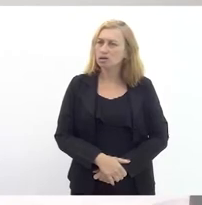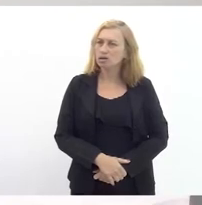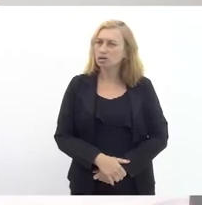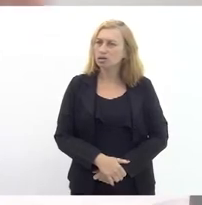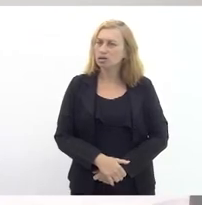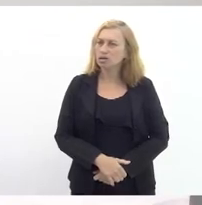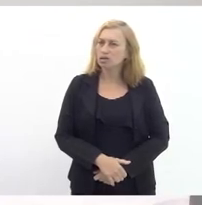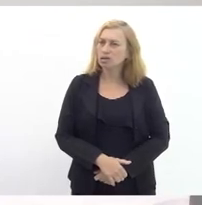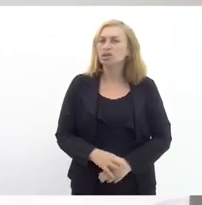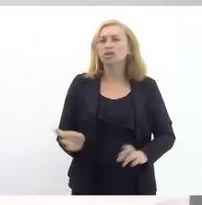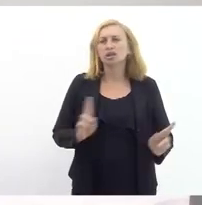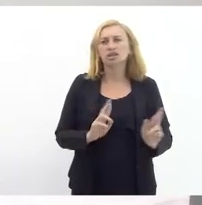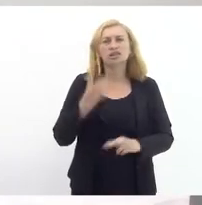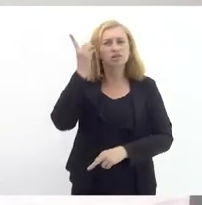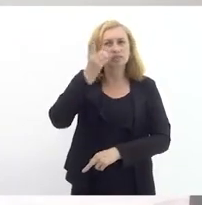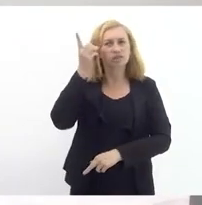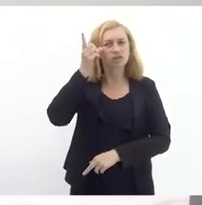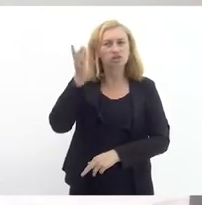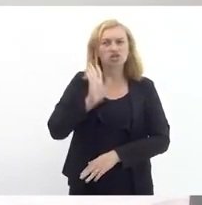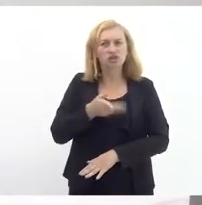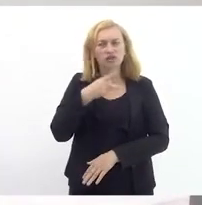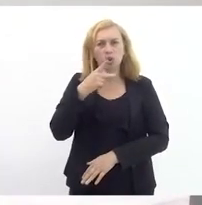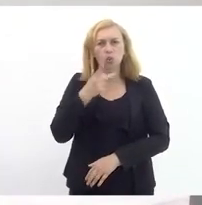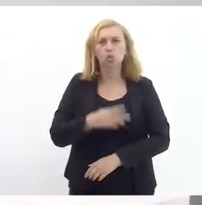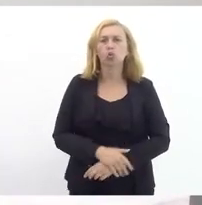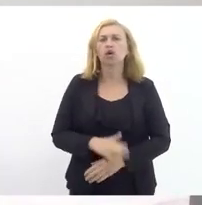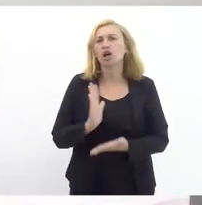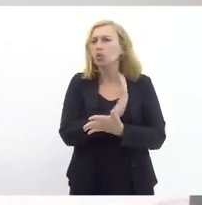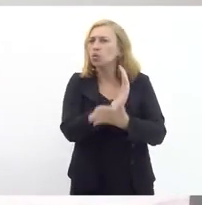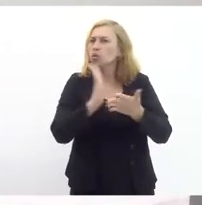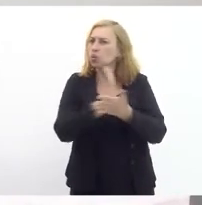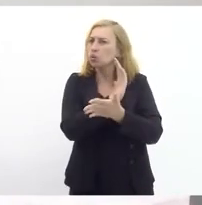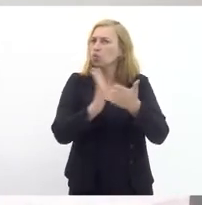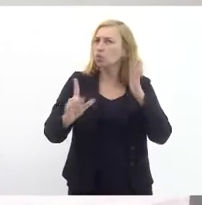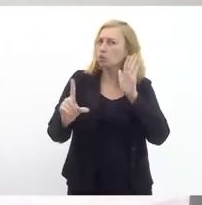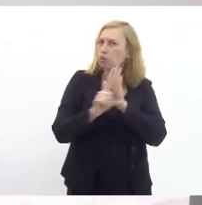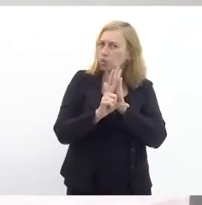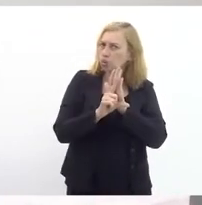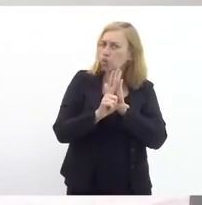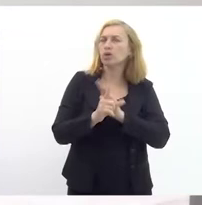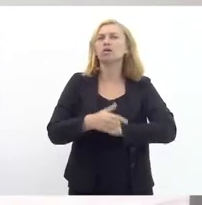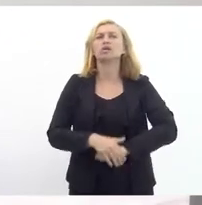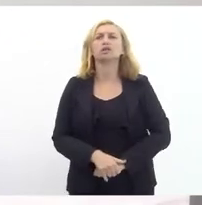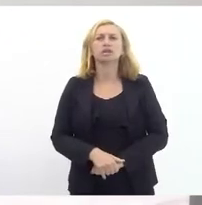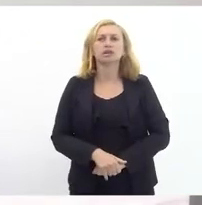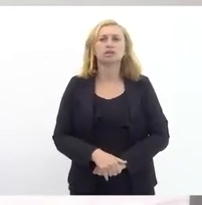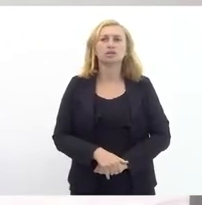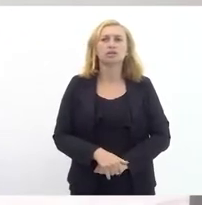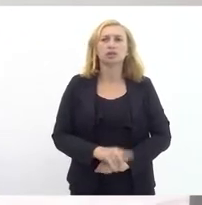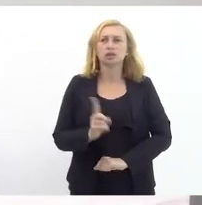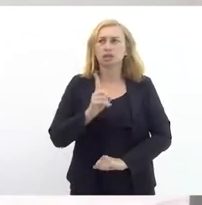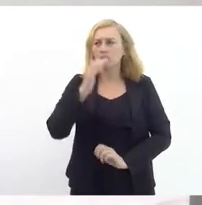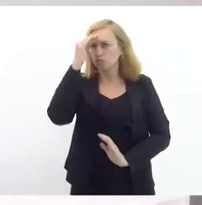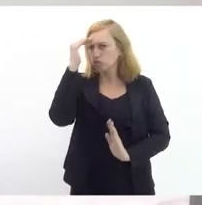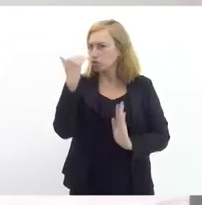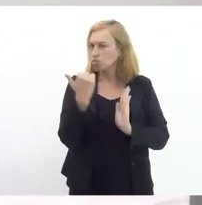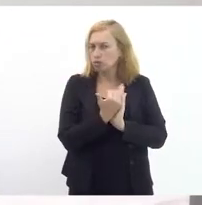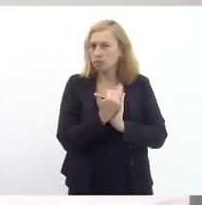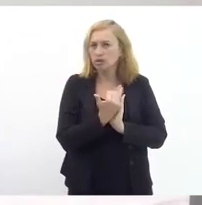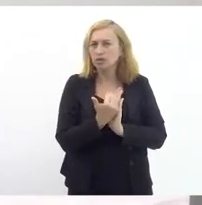a deputada Lucinha já falou em relação a algumas legislações que não estão sendo cumpridas,